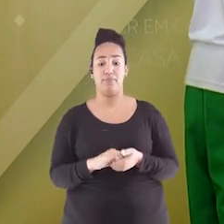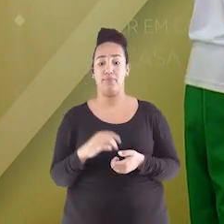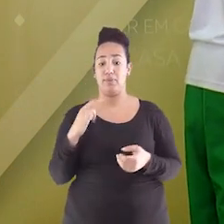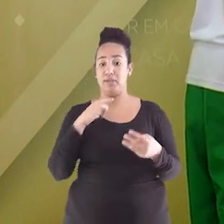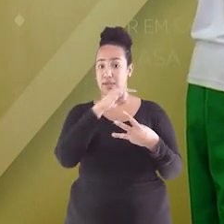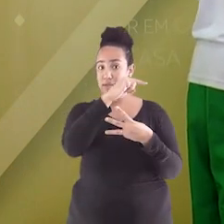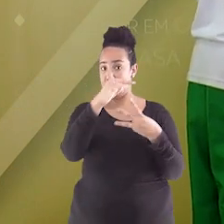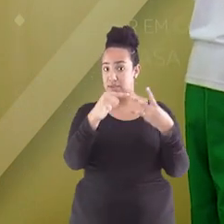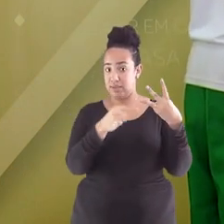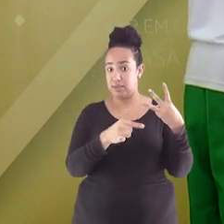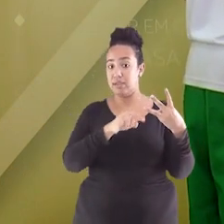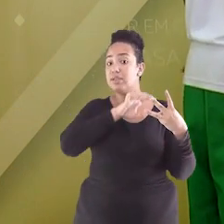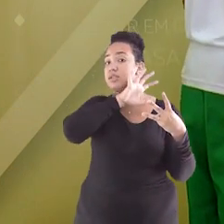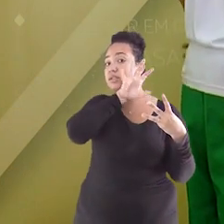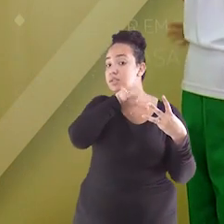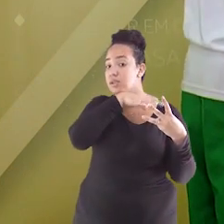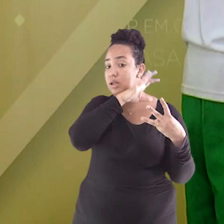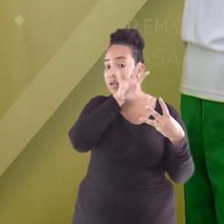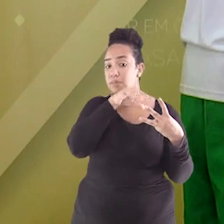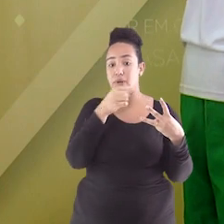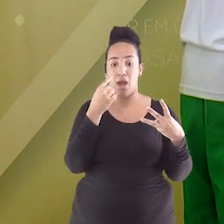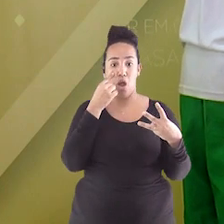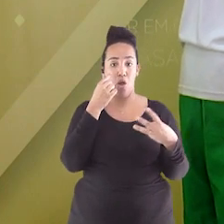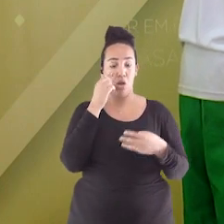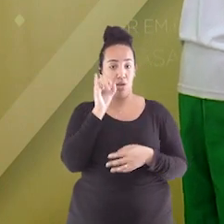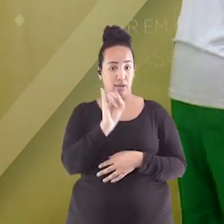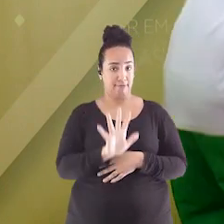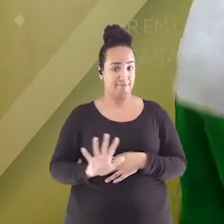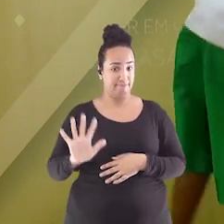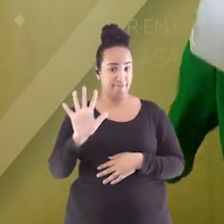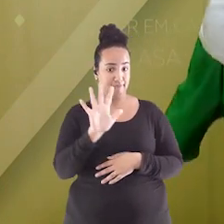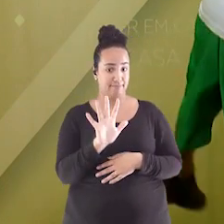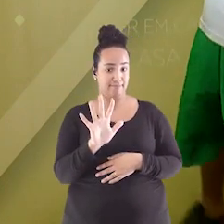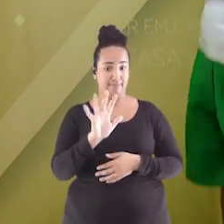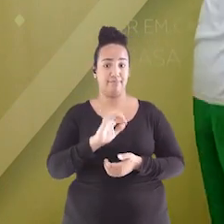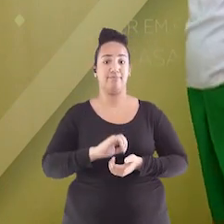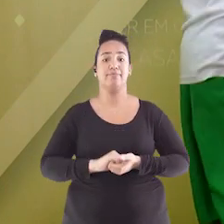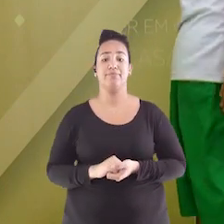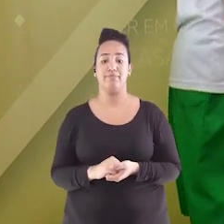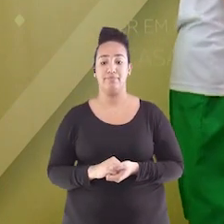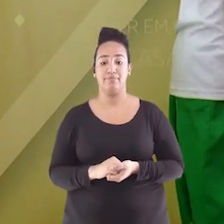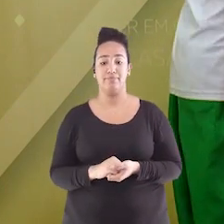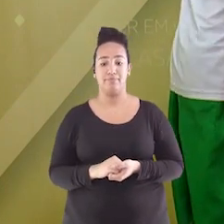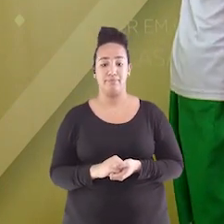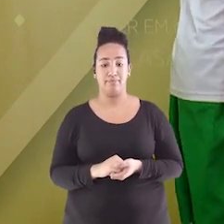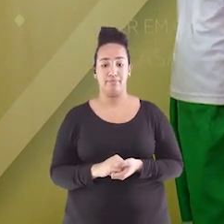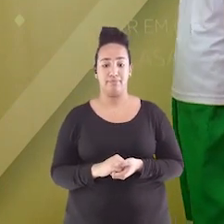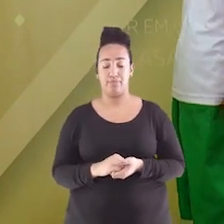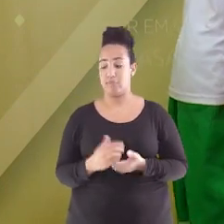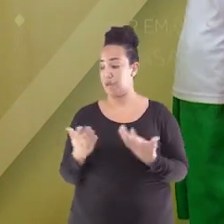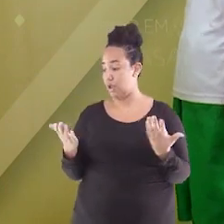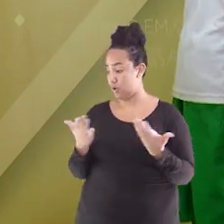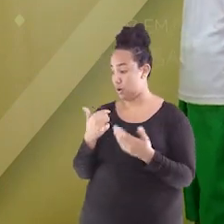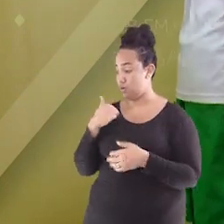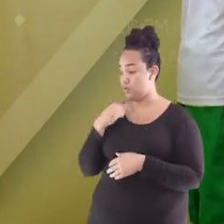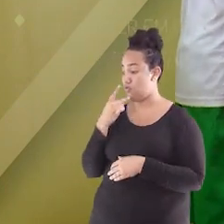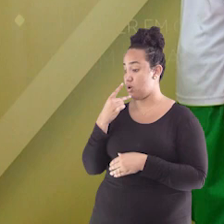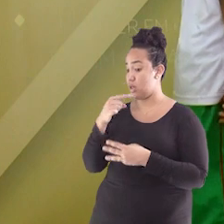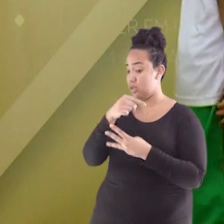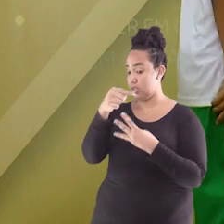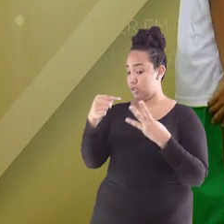temos três animais. O elefante, o rinoceronte e o hipopótamo. Eu gosto de Vou dizer